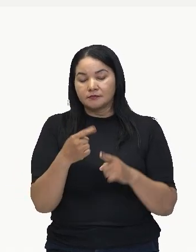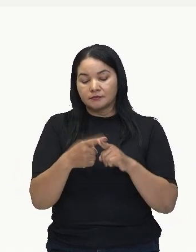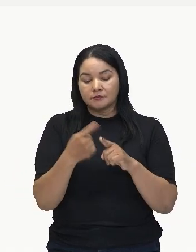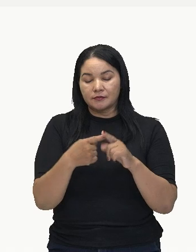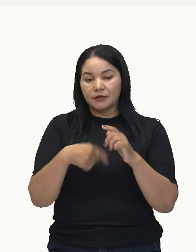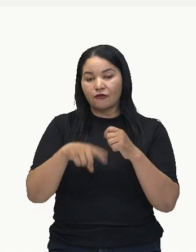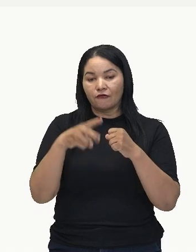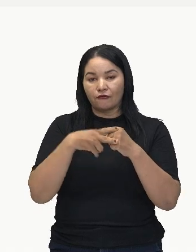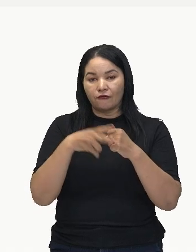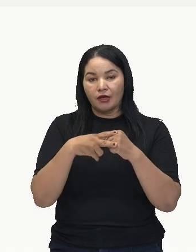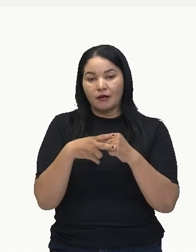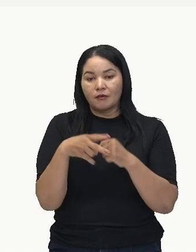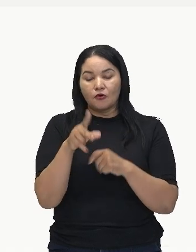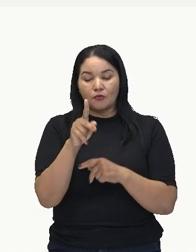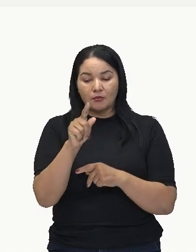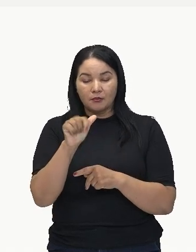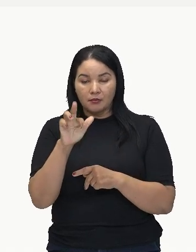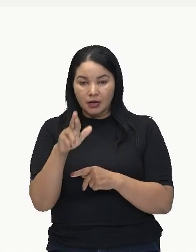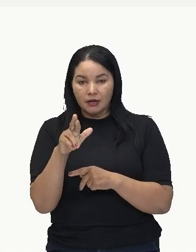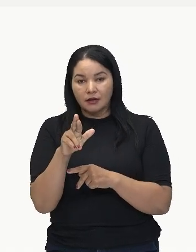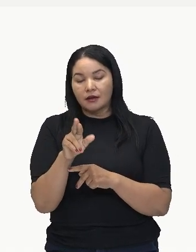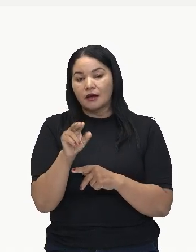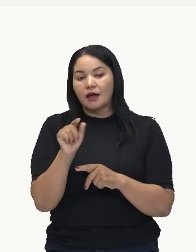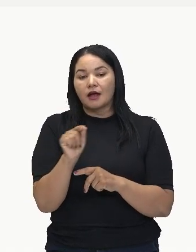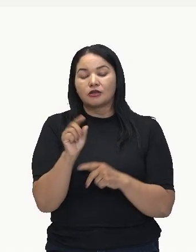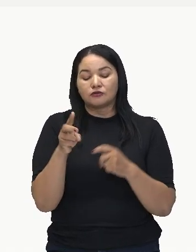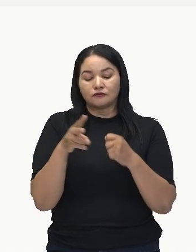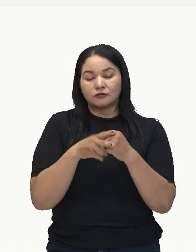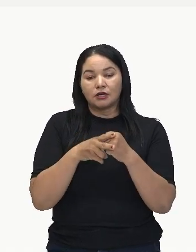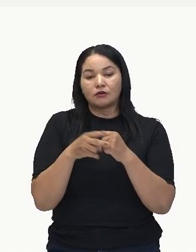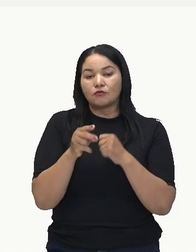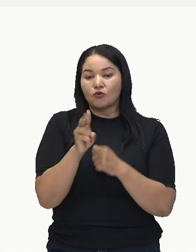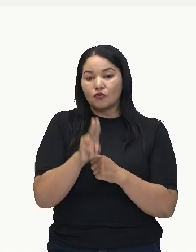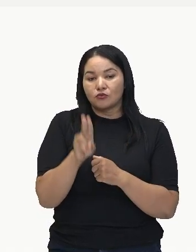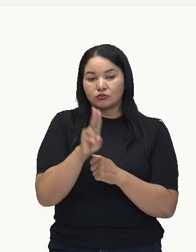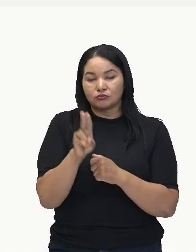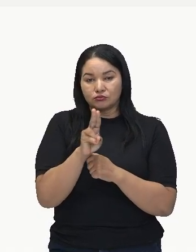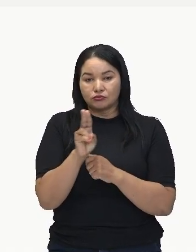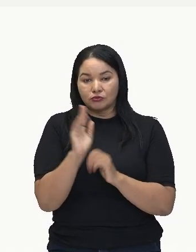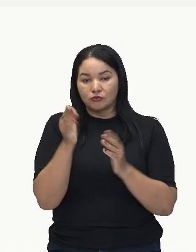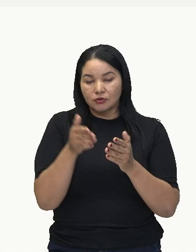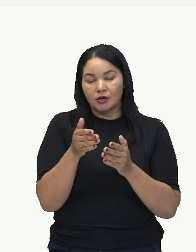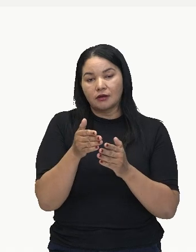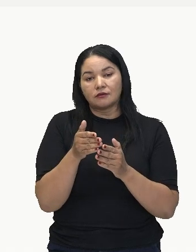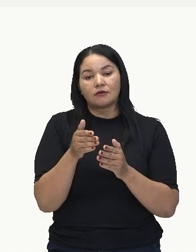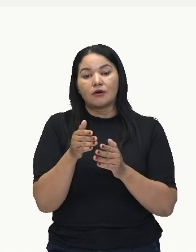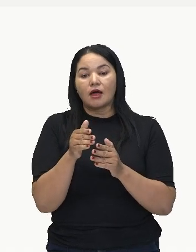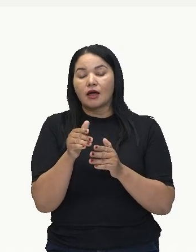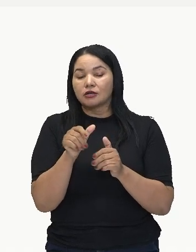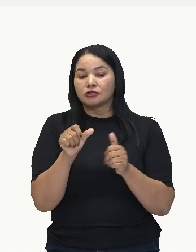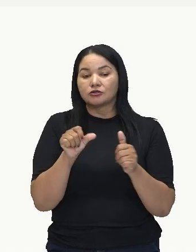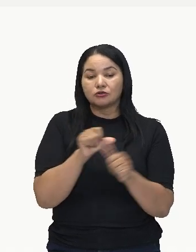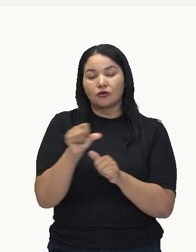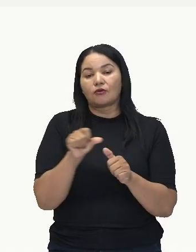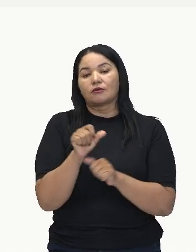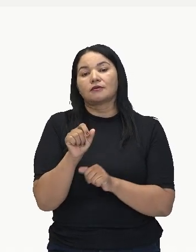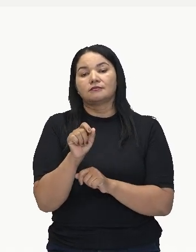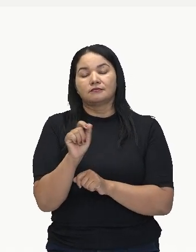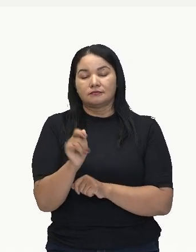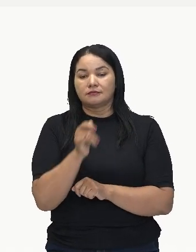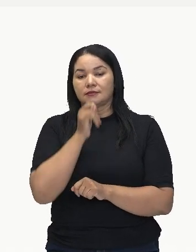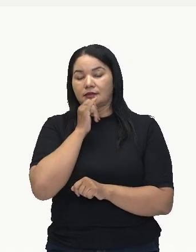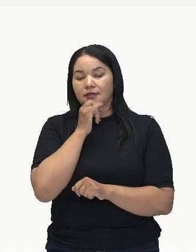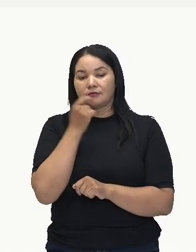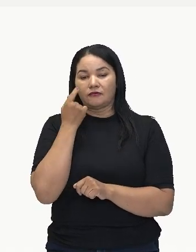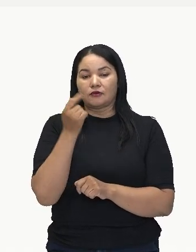o objeto, nós não fazemos diretamente, né? Nós vamos ter aí, digamos, vamos dar um tropeção, né? Vamos